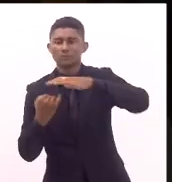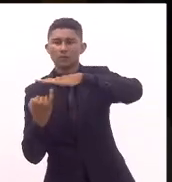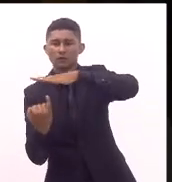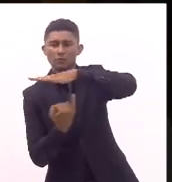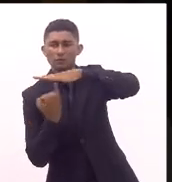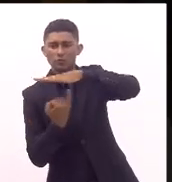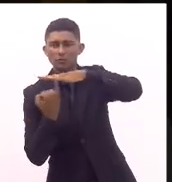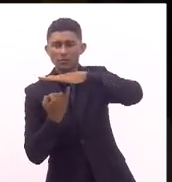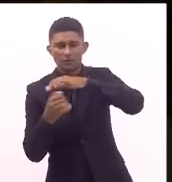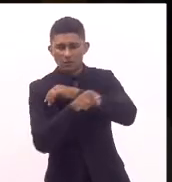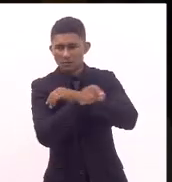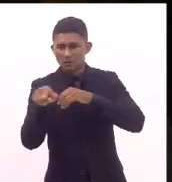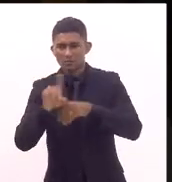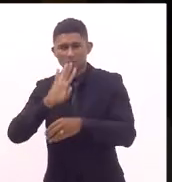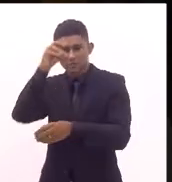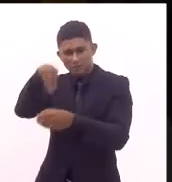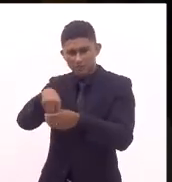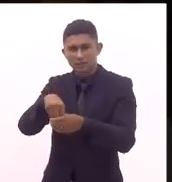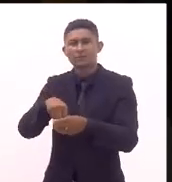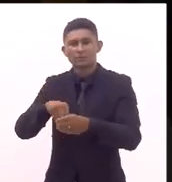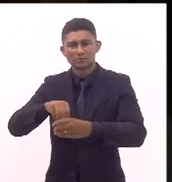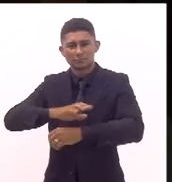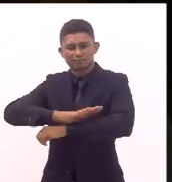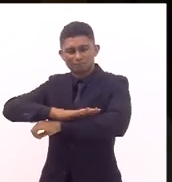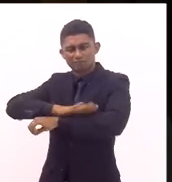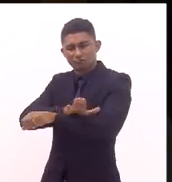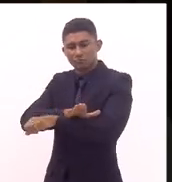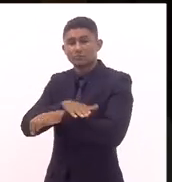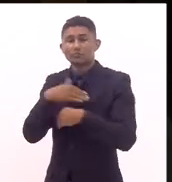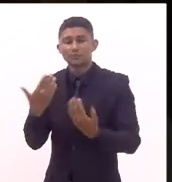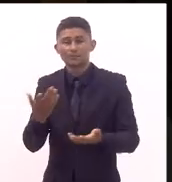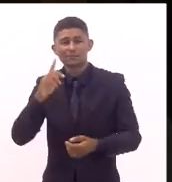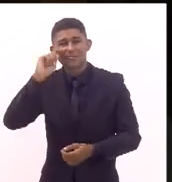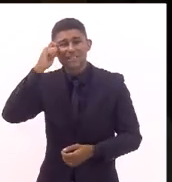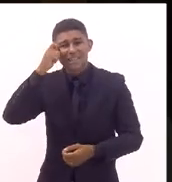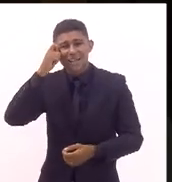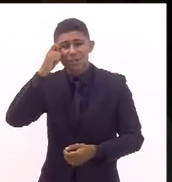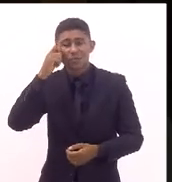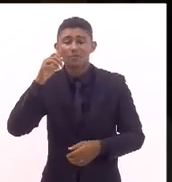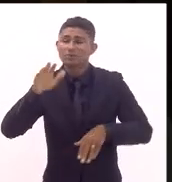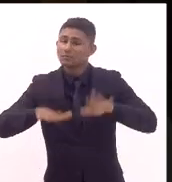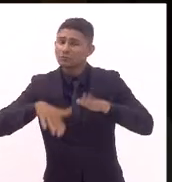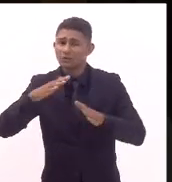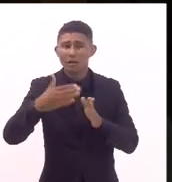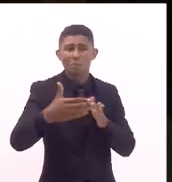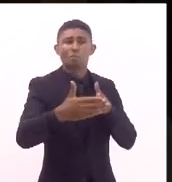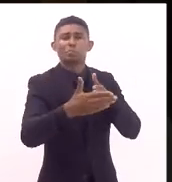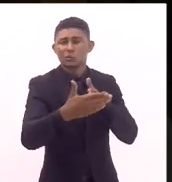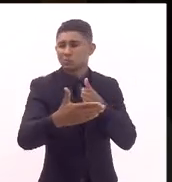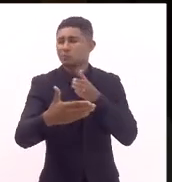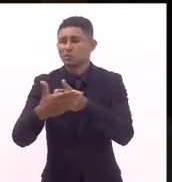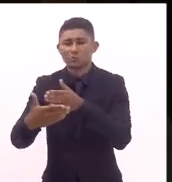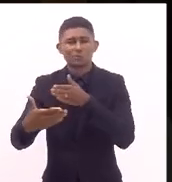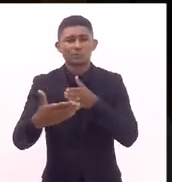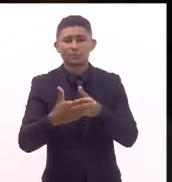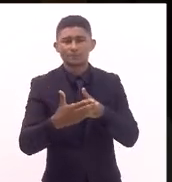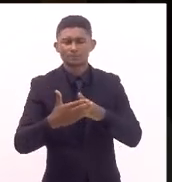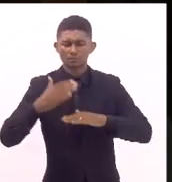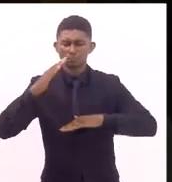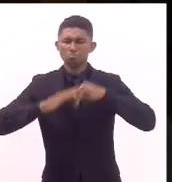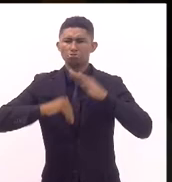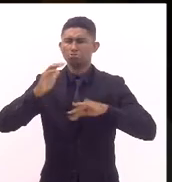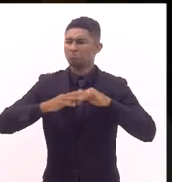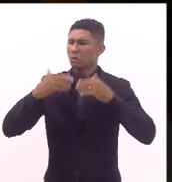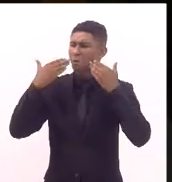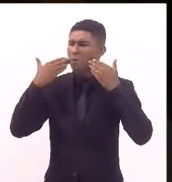e impede que os negros tenham as oportunidades que merecem de mostrar o seu talento de